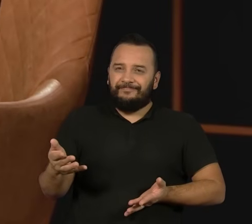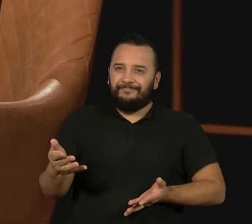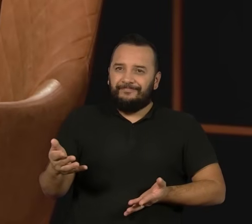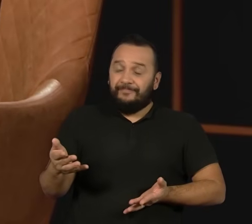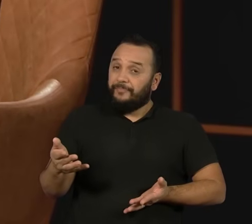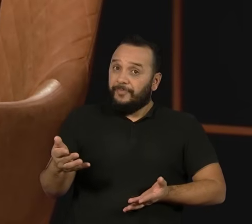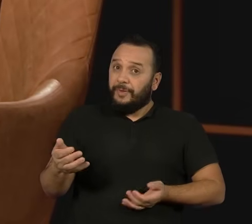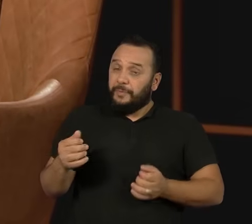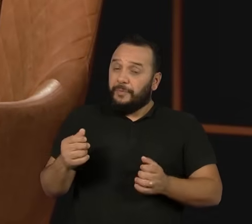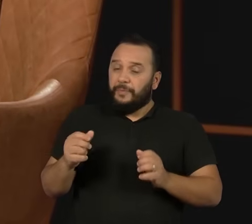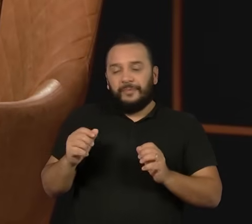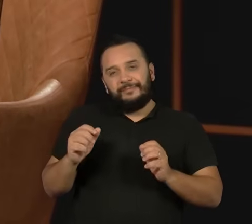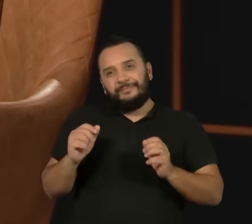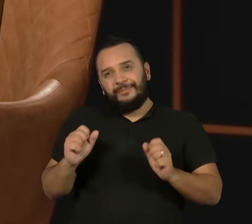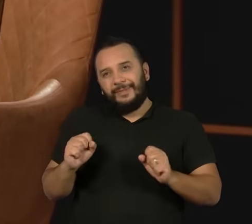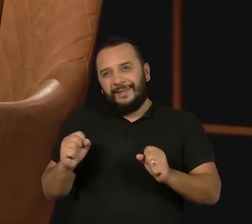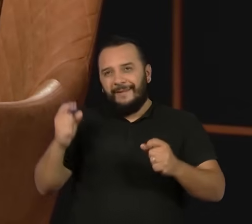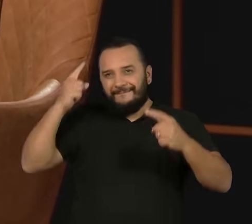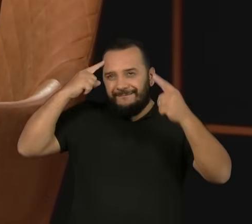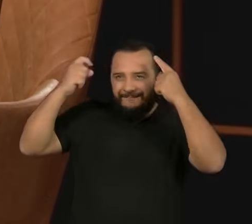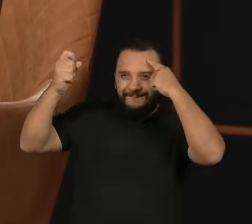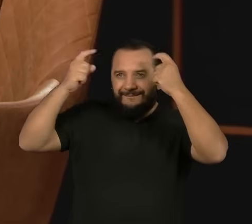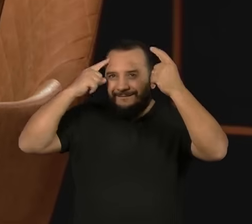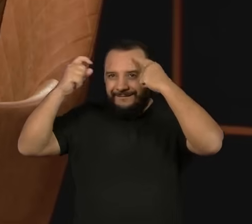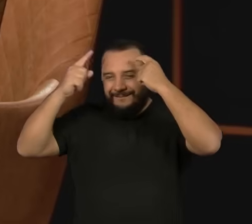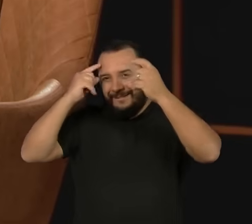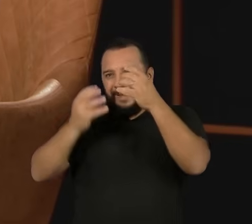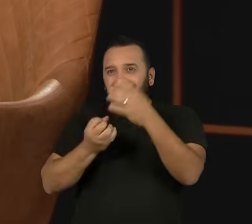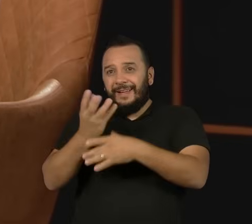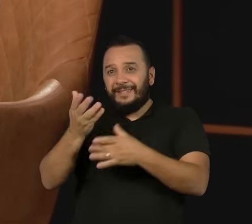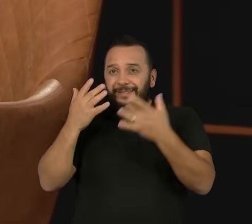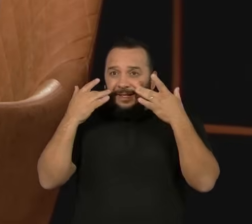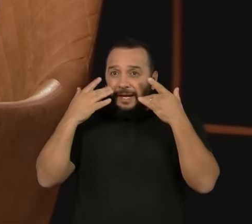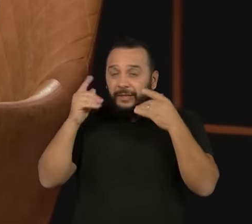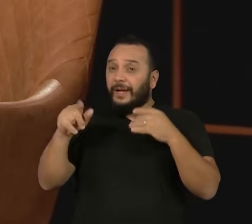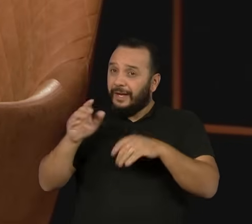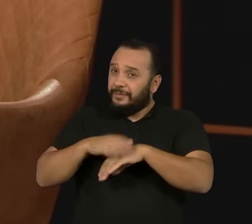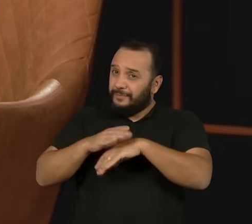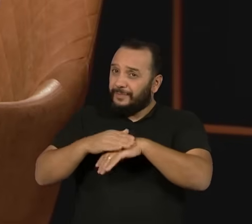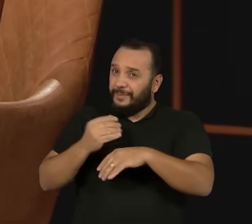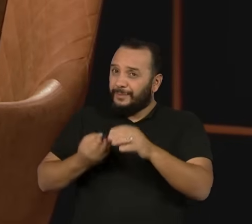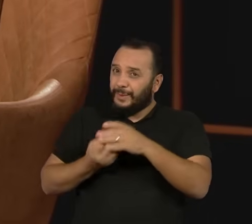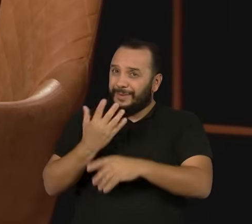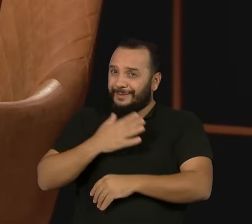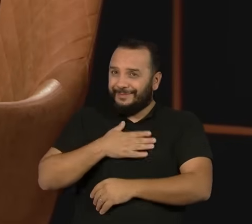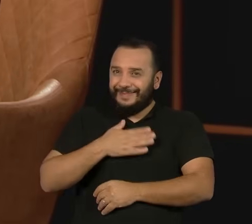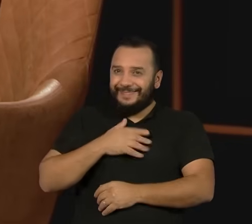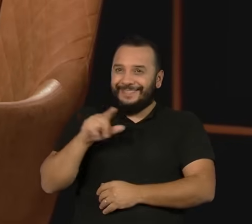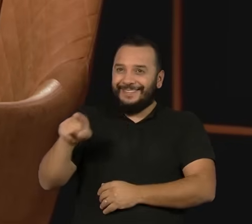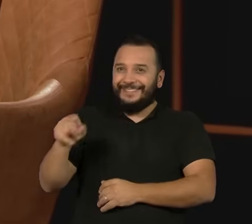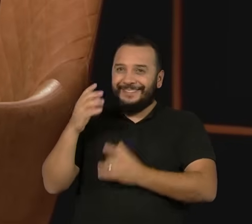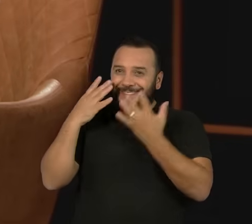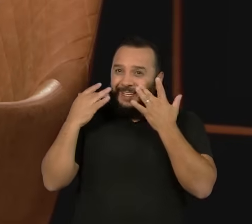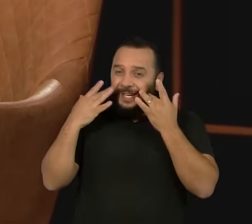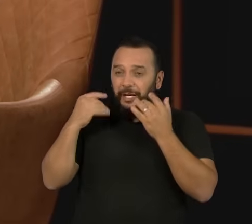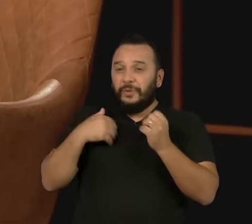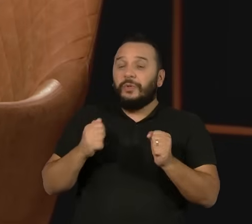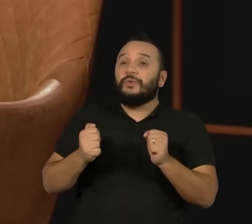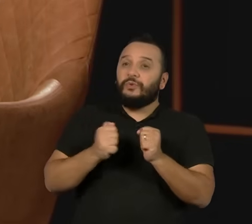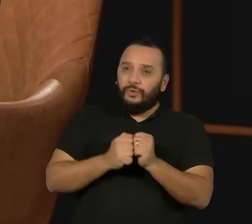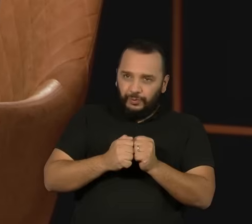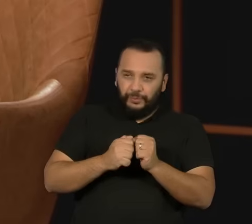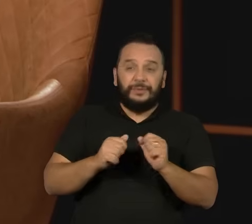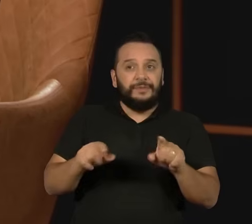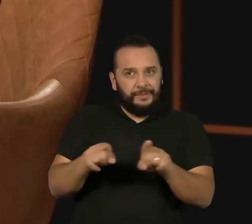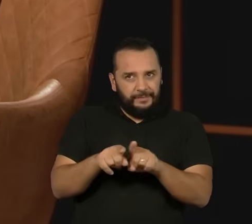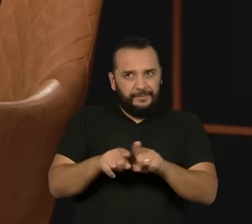poder brincar com isso e construir... Esse espetáculo é lindo. Essa é uma produção minha também. E eu fiz junto com Rita Lee,